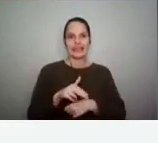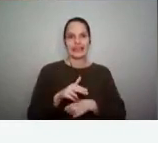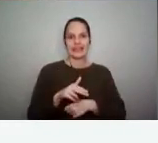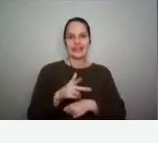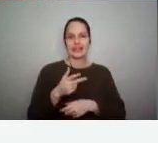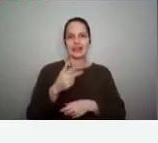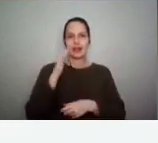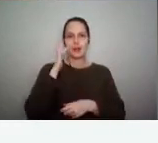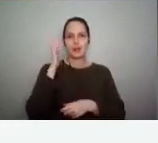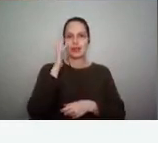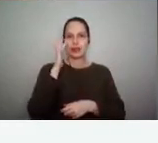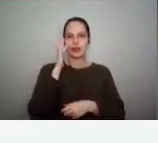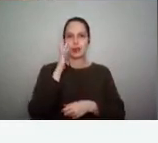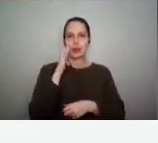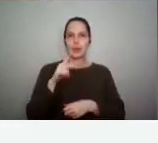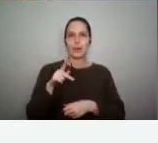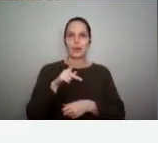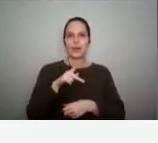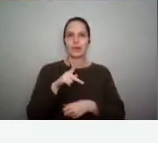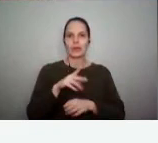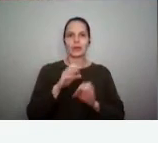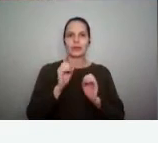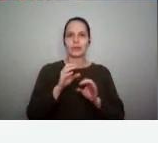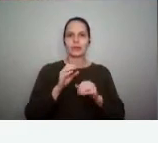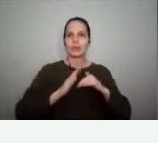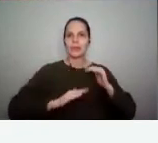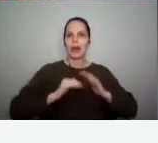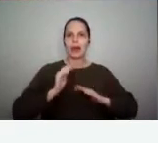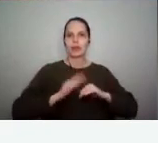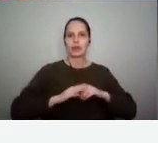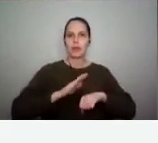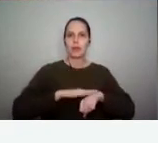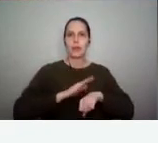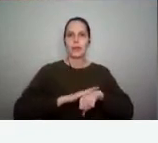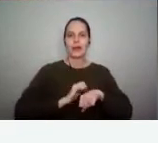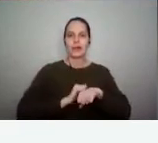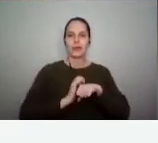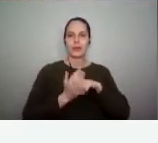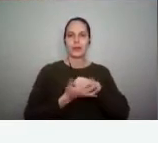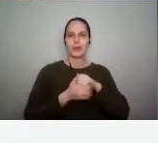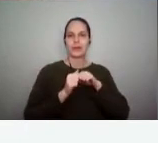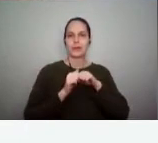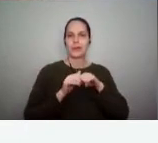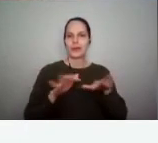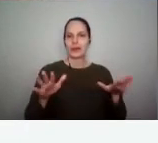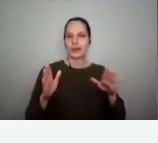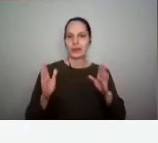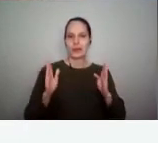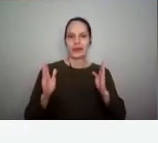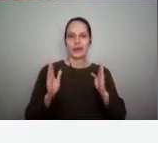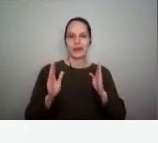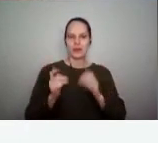ser professores nesse processo de pandemia. Pode passar também tá no finzinho.